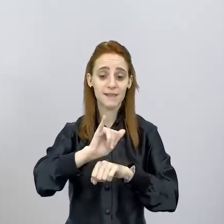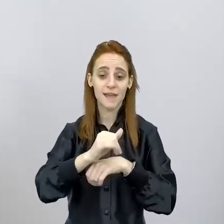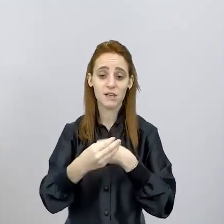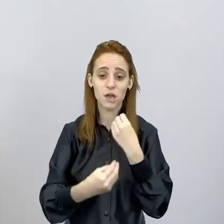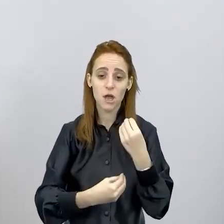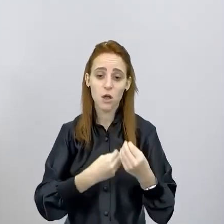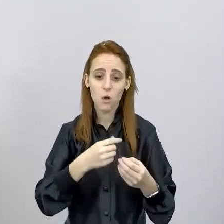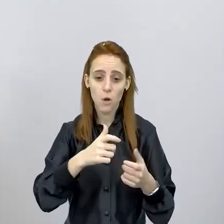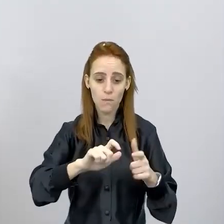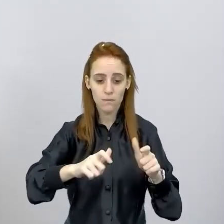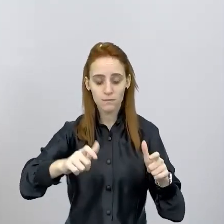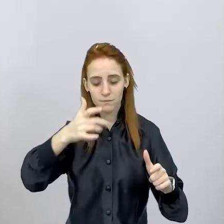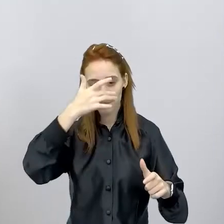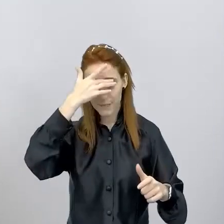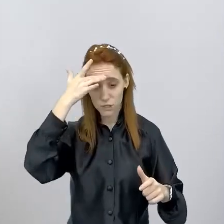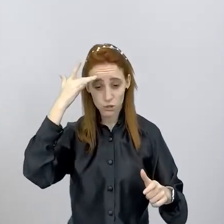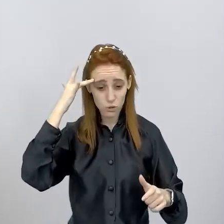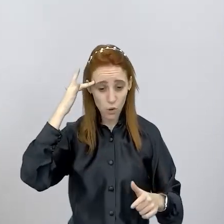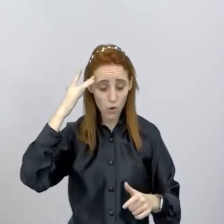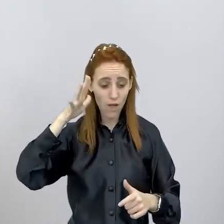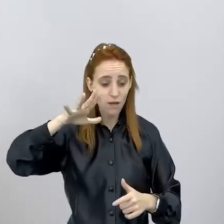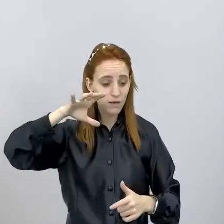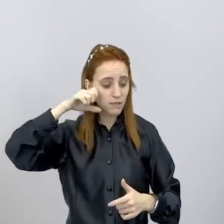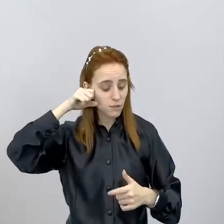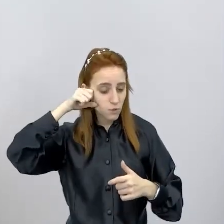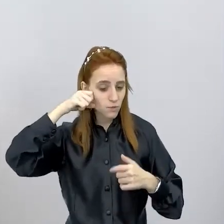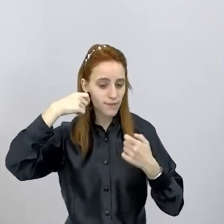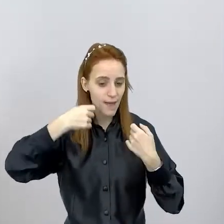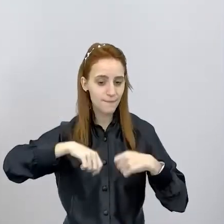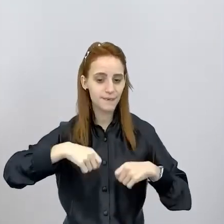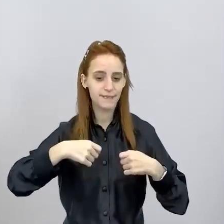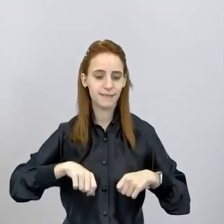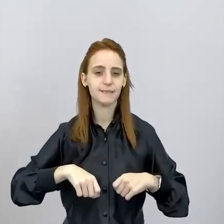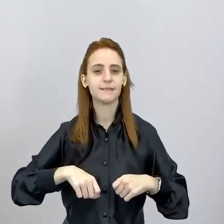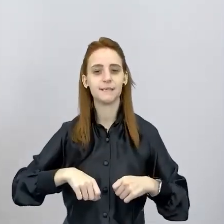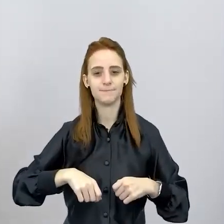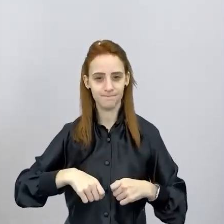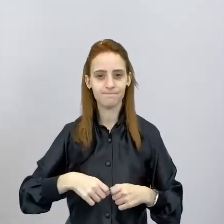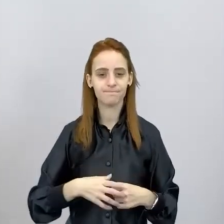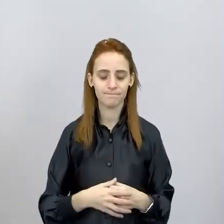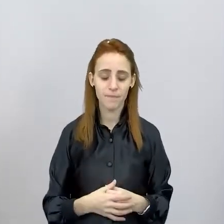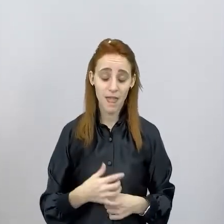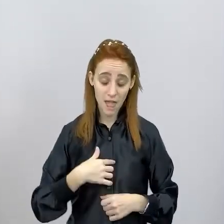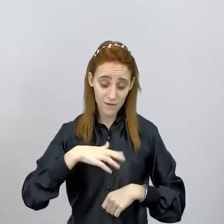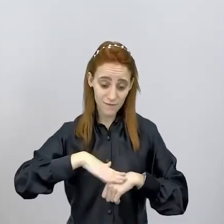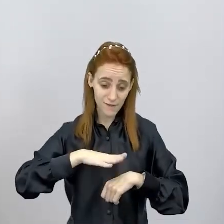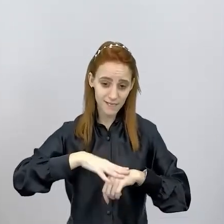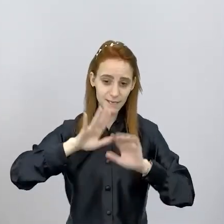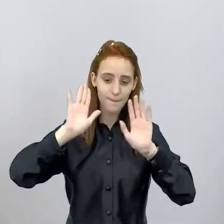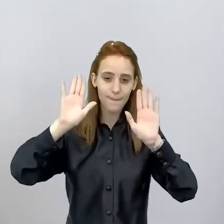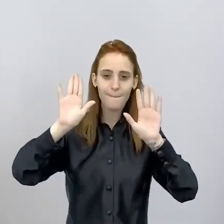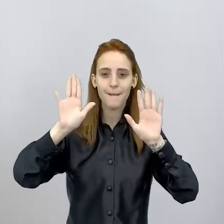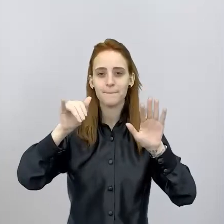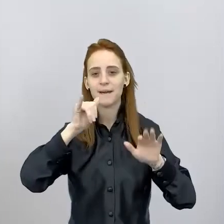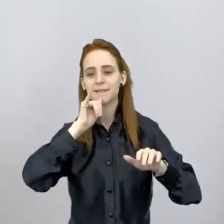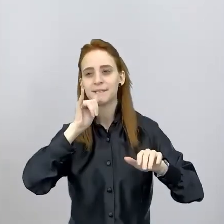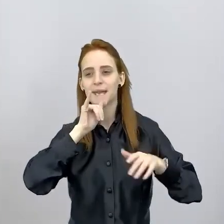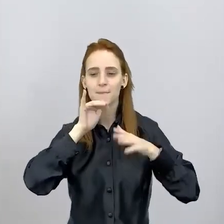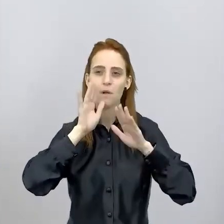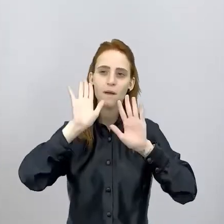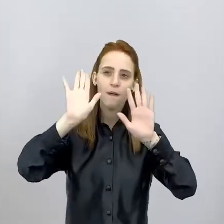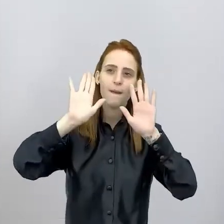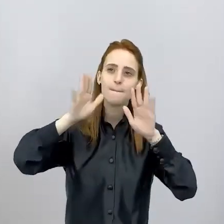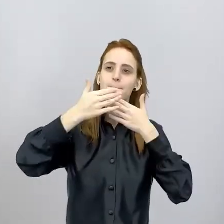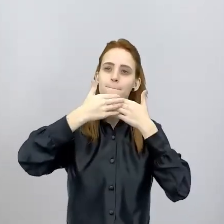que precisam escutar, escutem o seu manifesto. Porque eu faço um manifesto pedindo melhorias